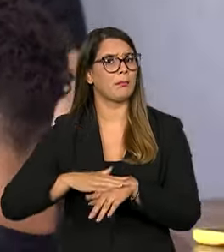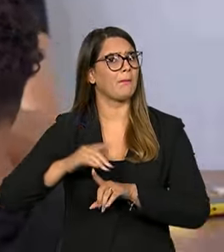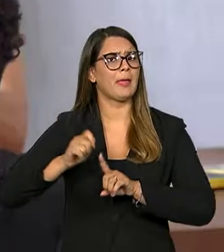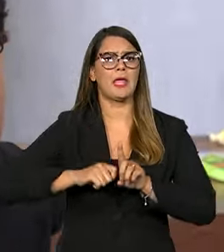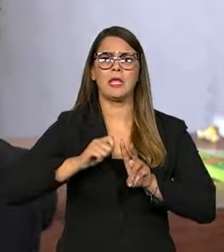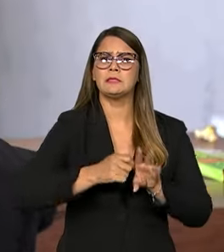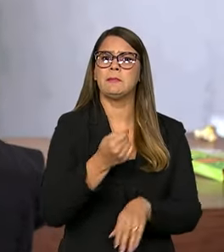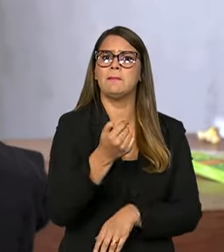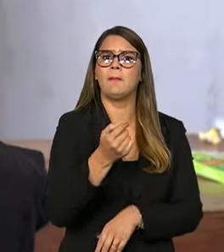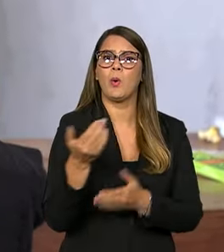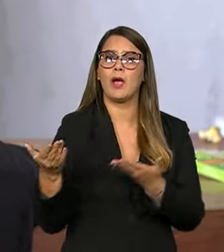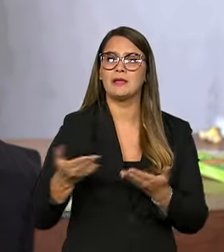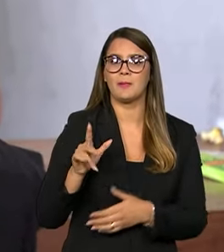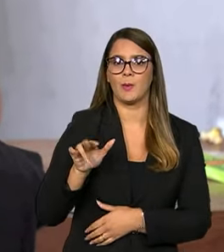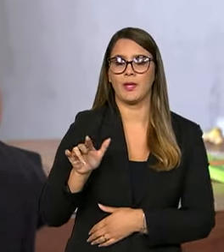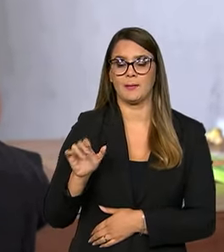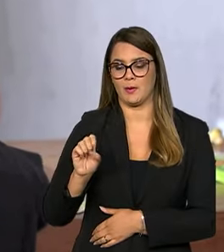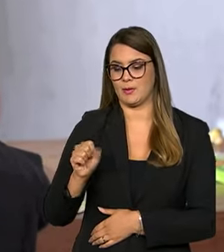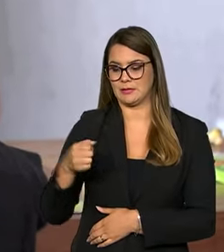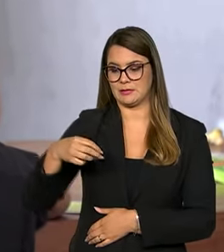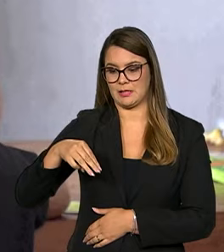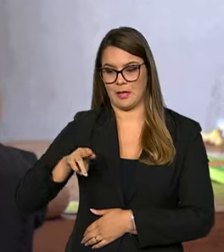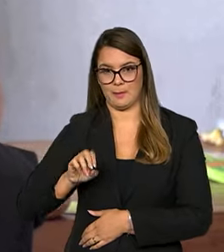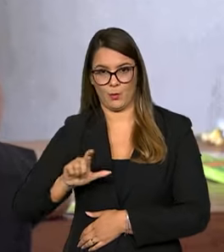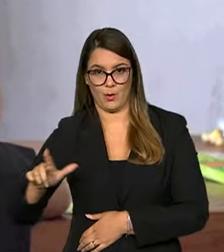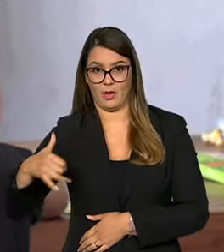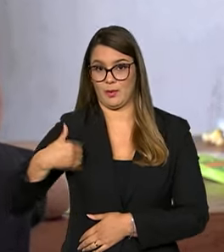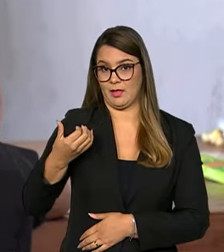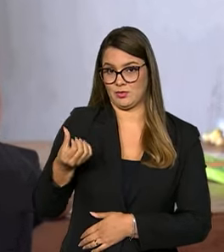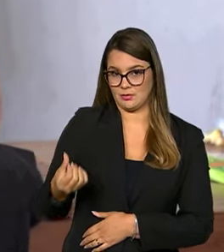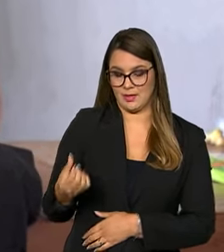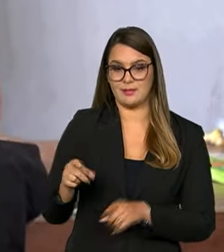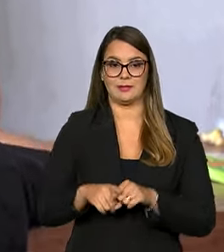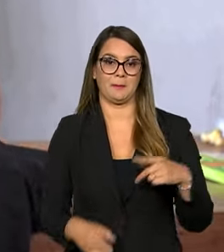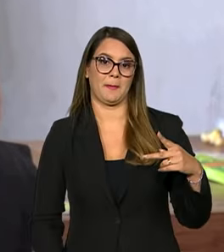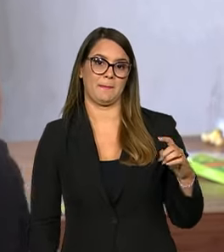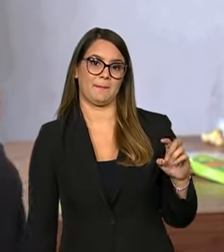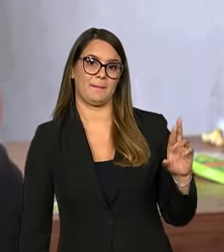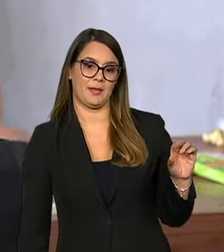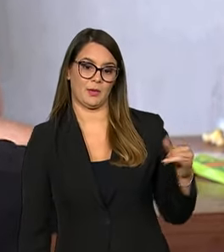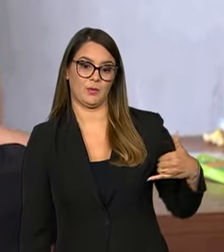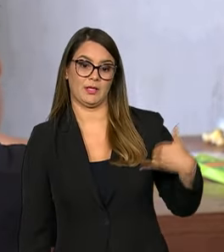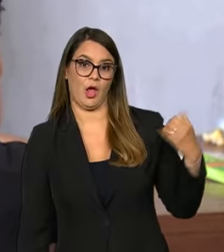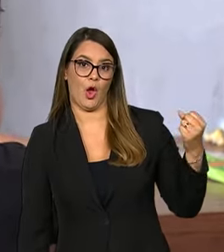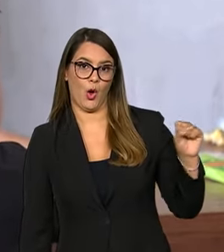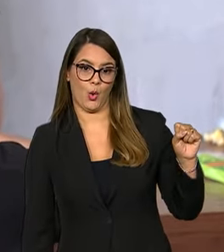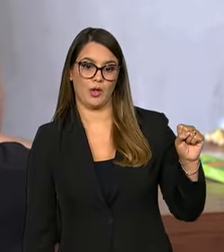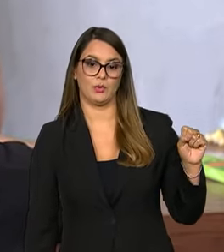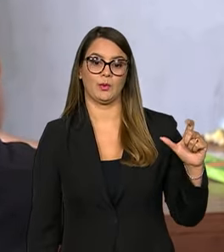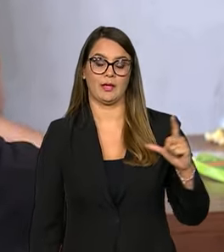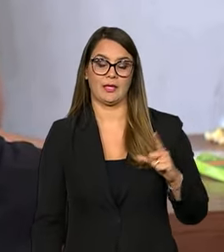meses receberam os irmãos Samuel, hoje com 6 anos, e Pedro, com 8 anos e que